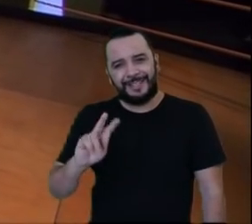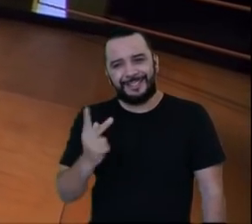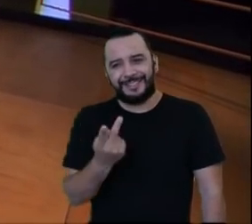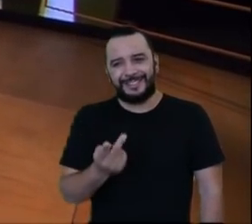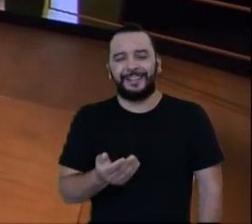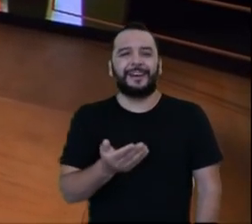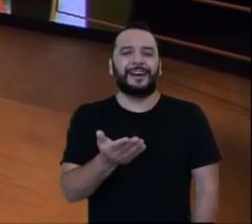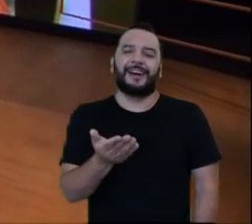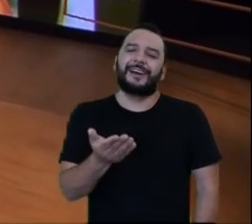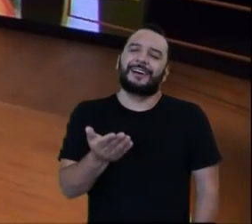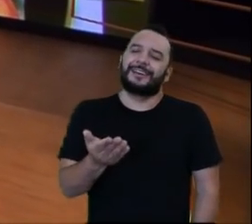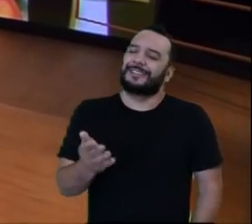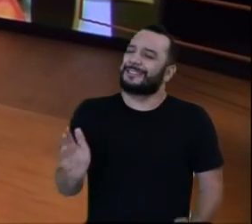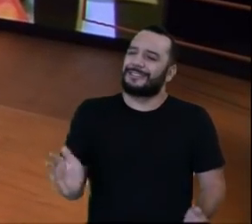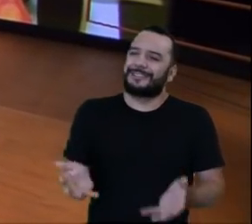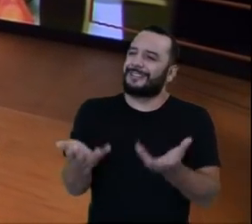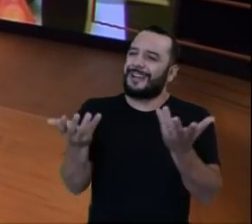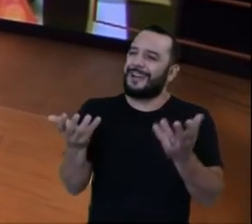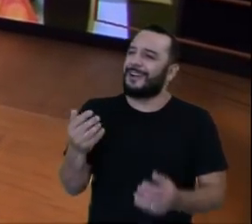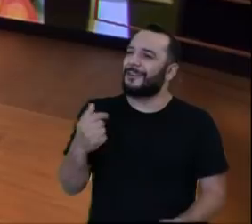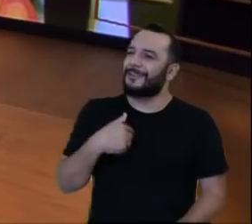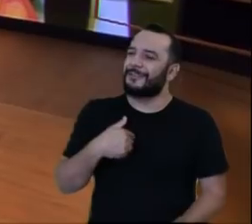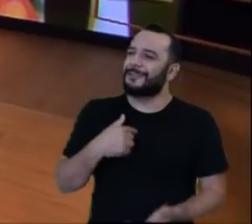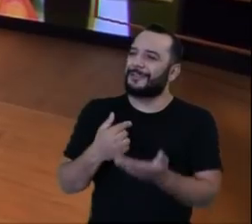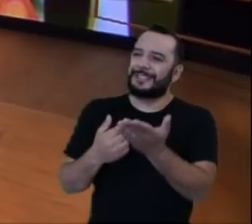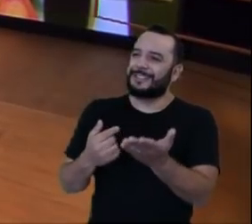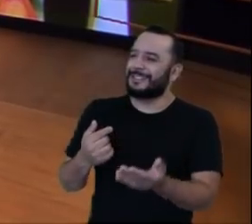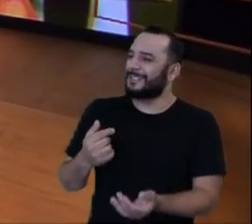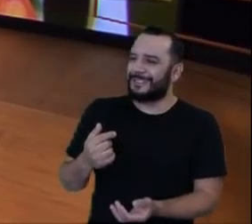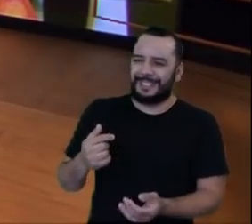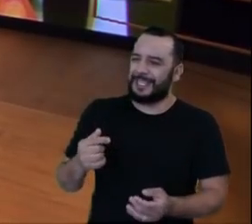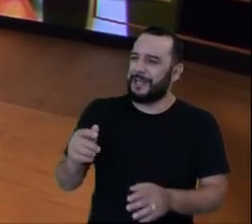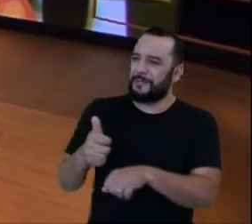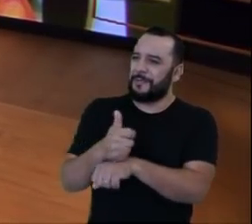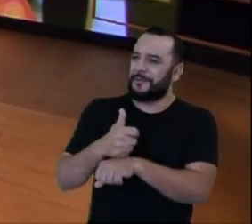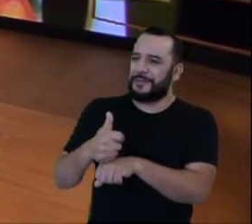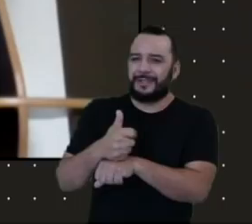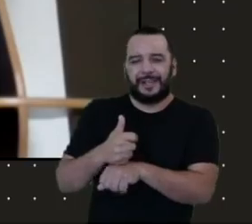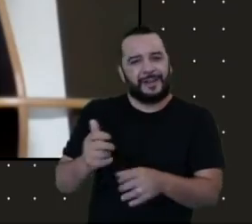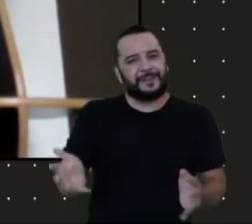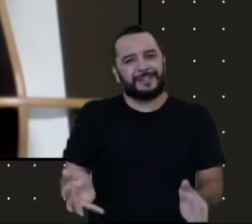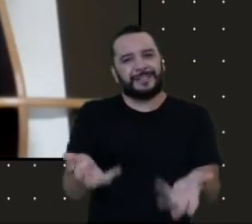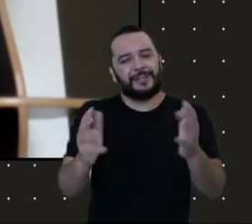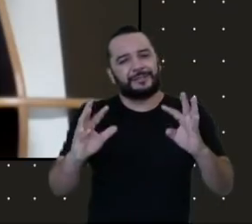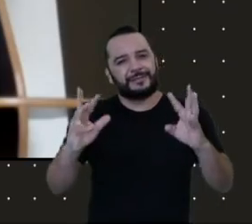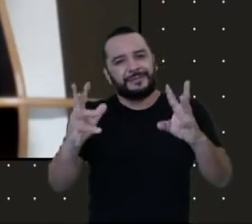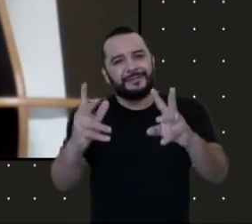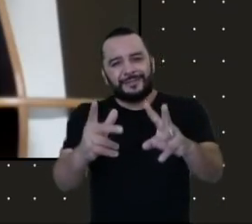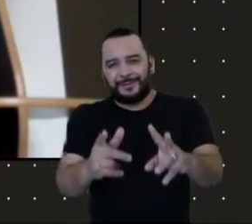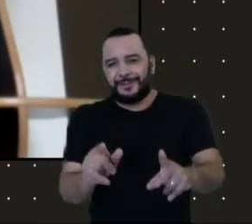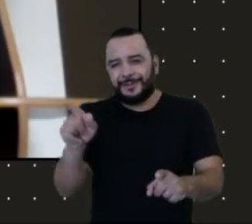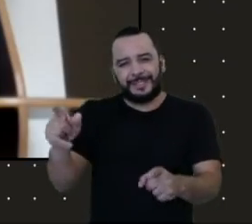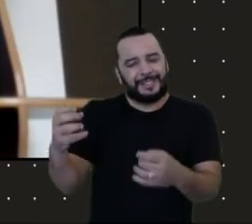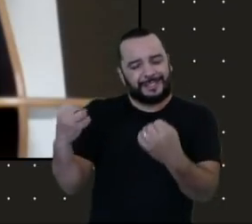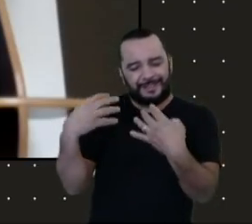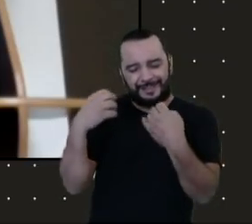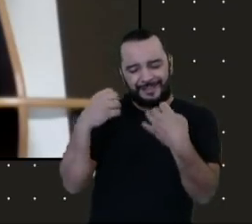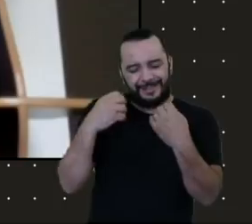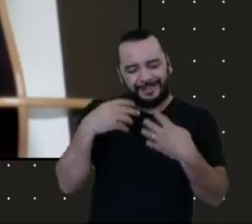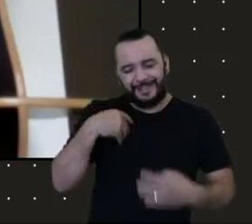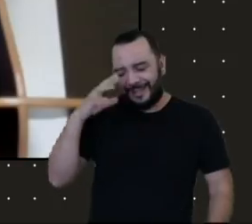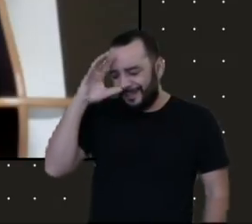ou qualquer outra pessoa possa dar. Inclusive, eu posso estar enganado, posso errar, posso estar mentindo, posso